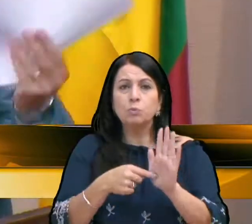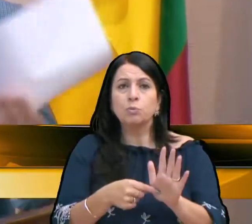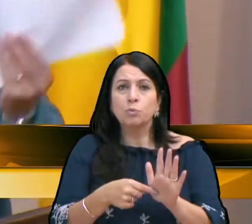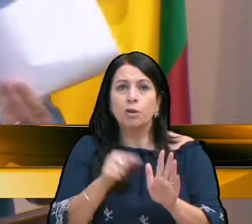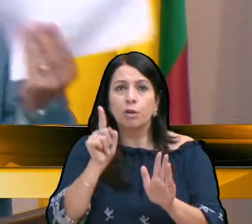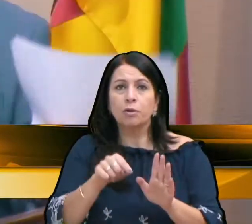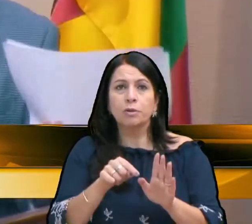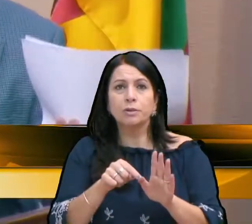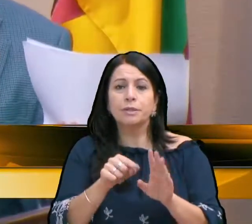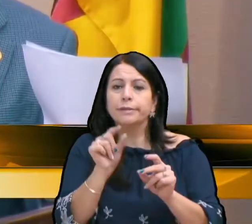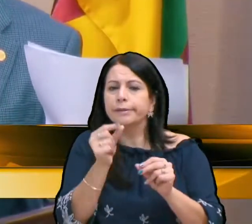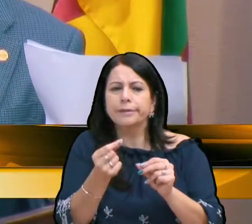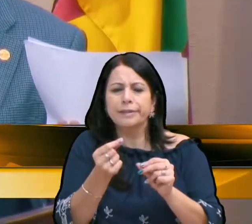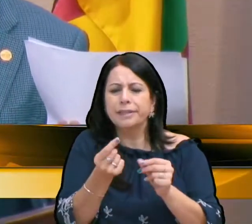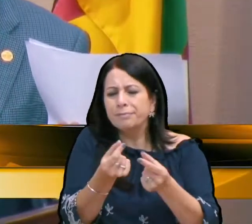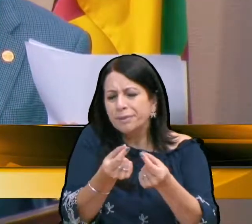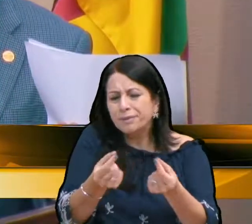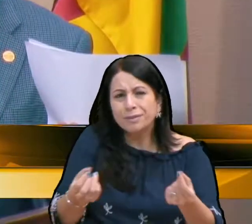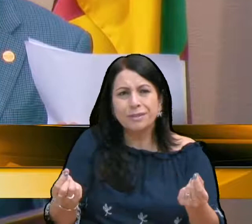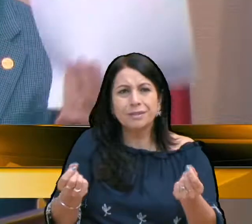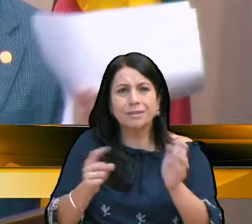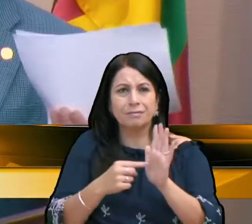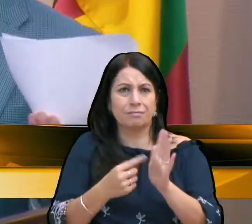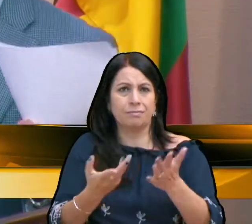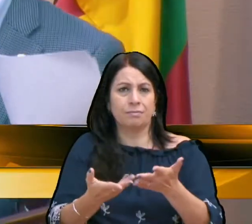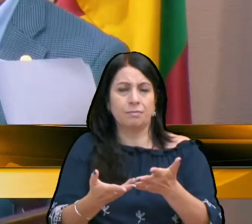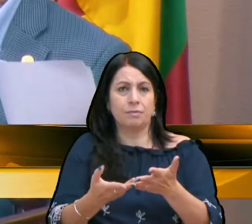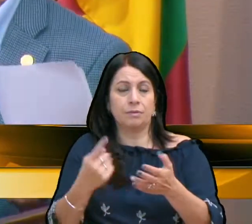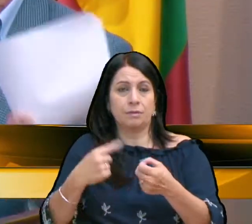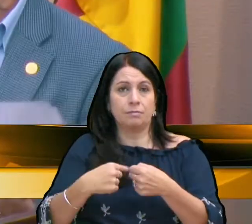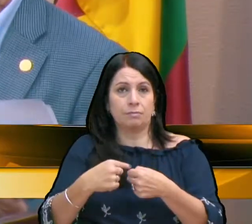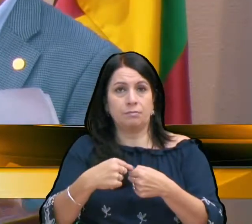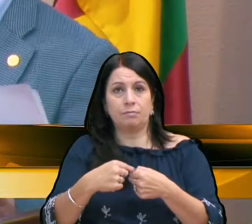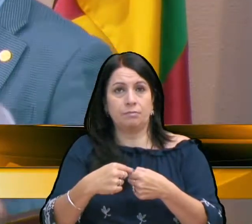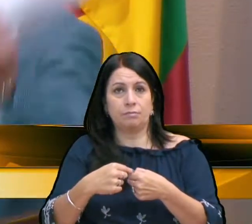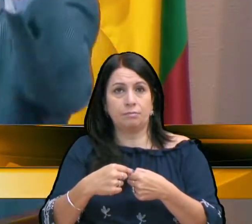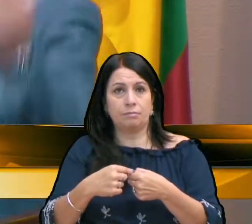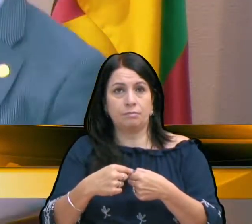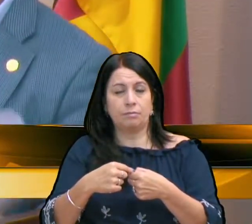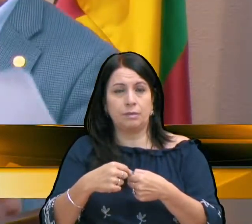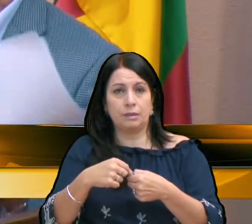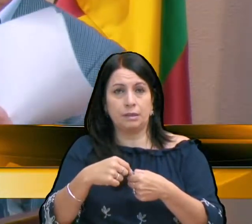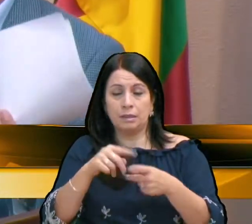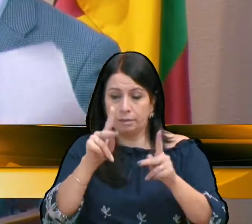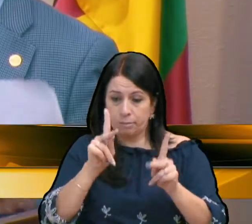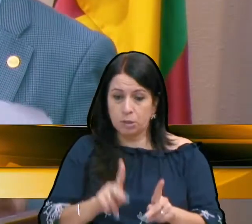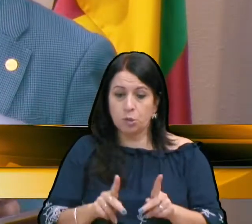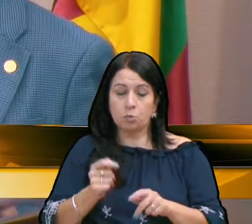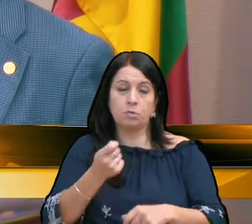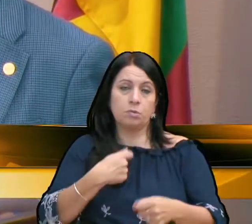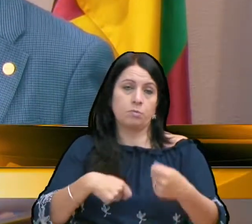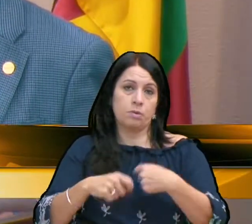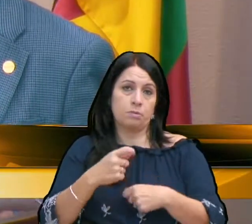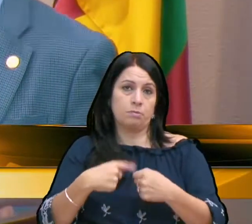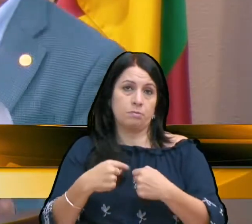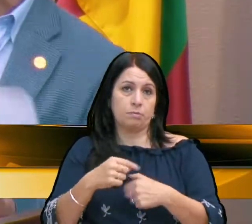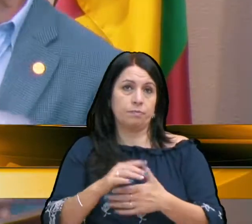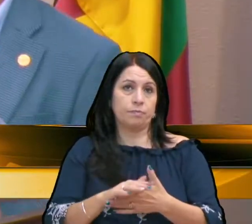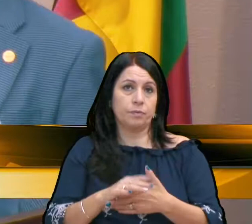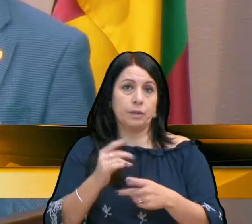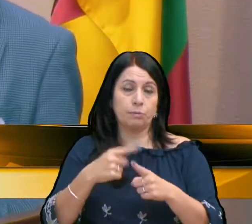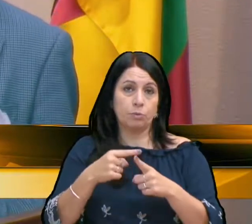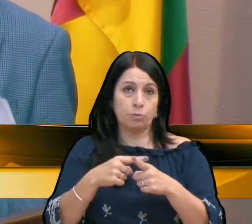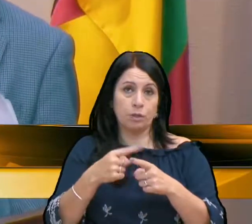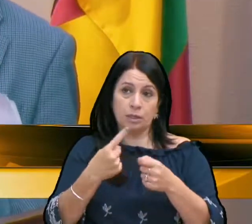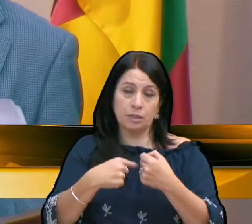a pequenez deste município? Não, das pessoas que administram este município. Porque